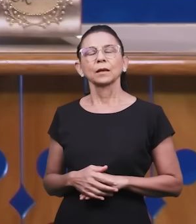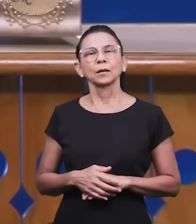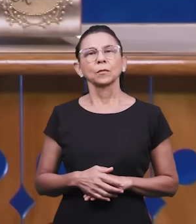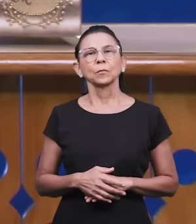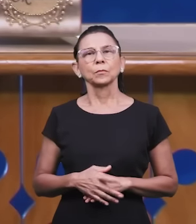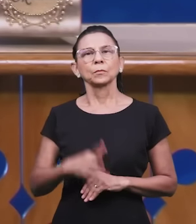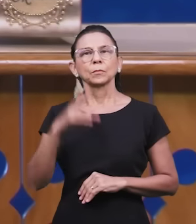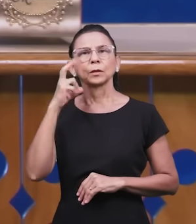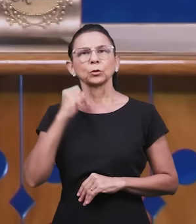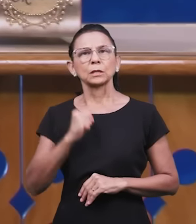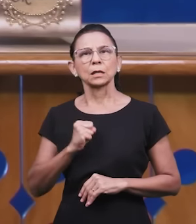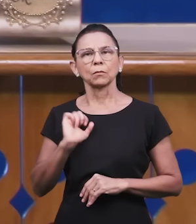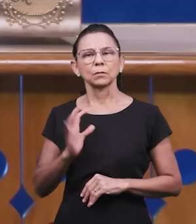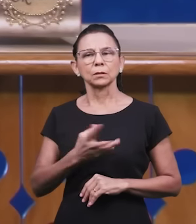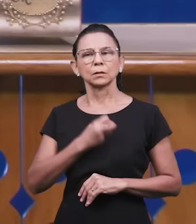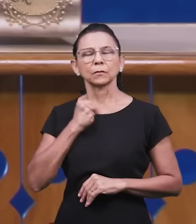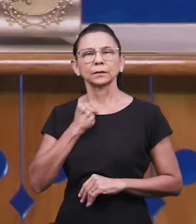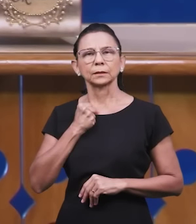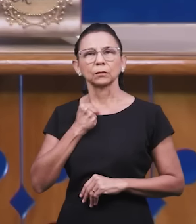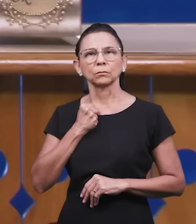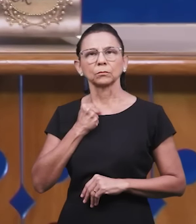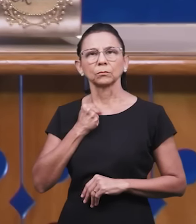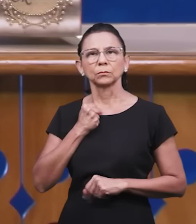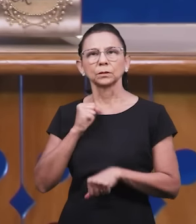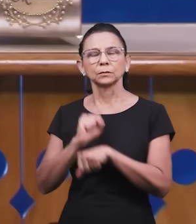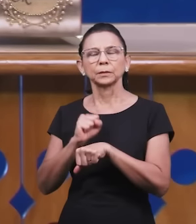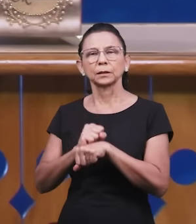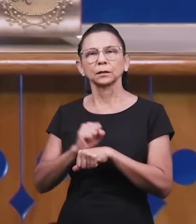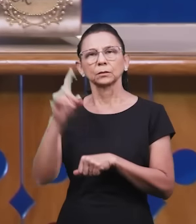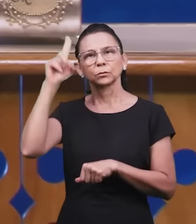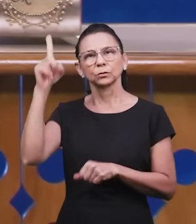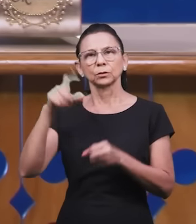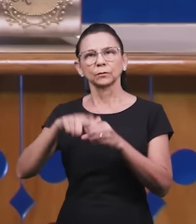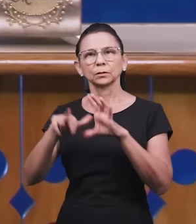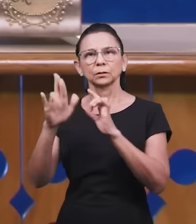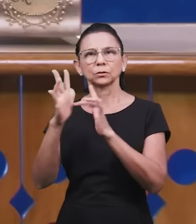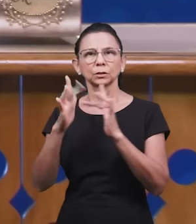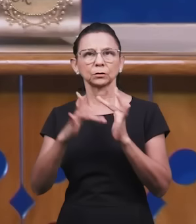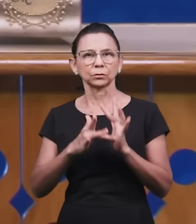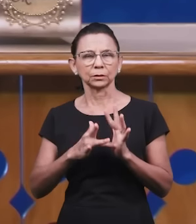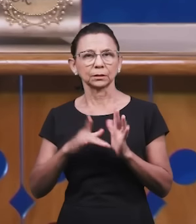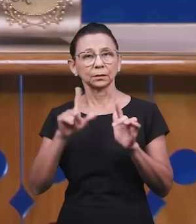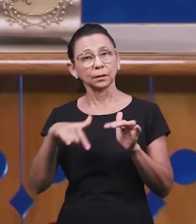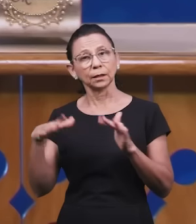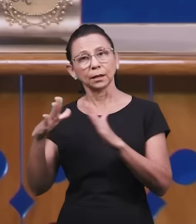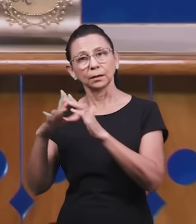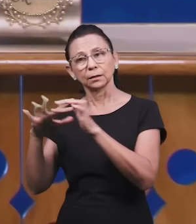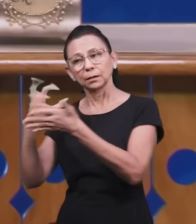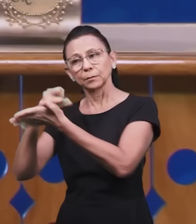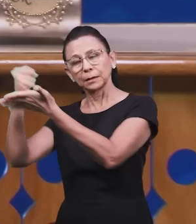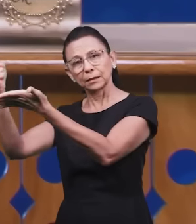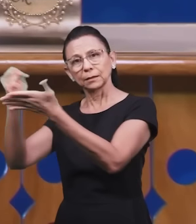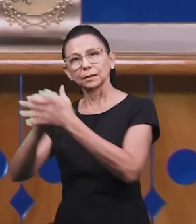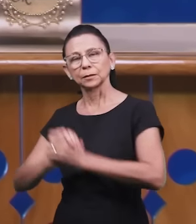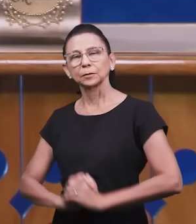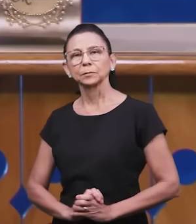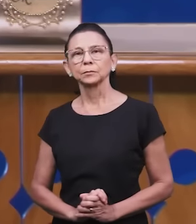adoção, aguardando um dia especial, que é o dia da volta do Senhor Jesus, que é o arrebatamento da